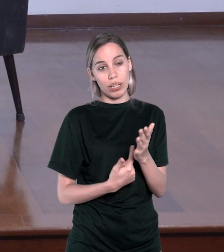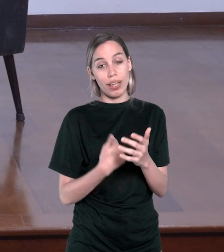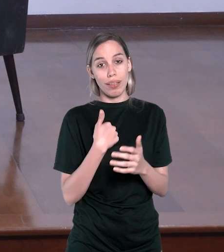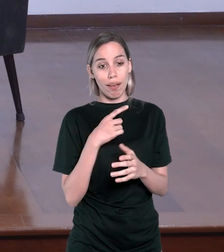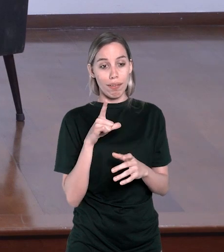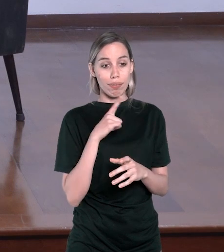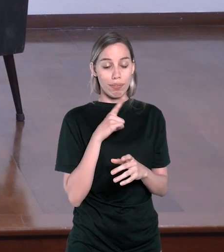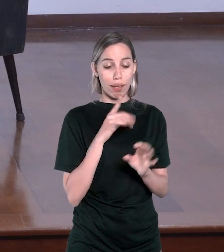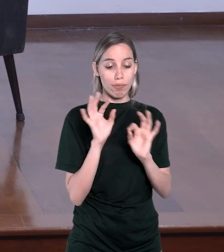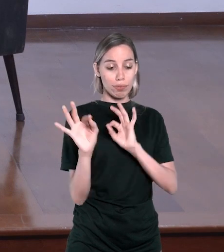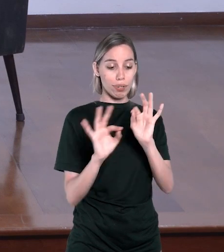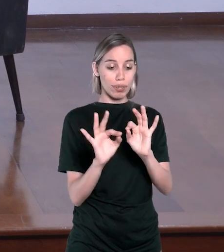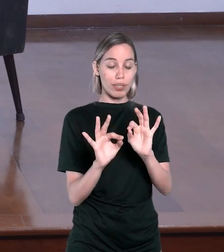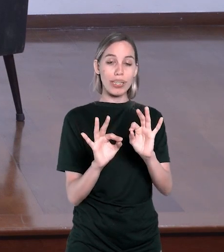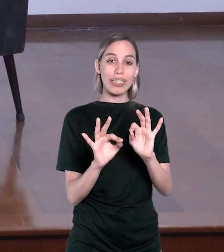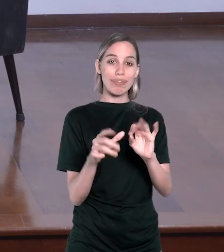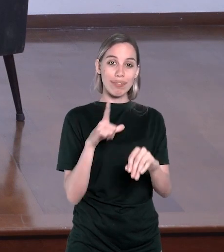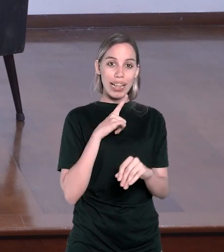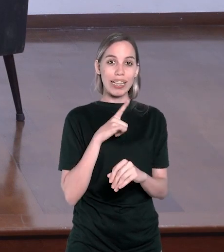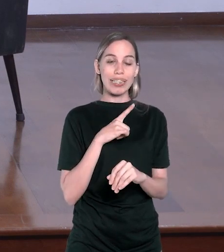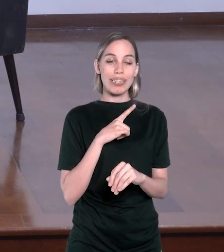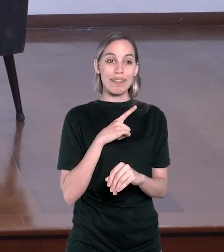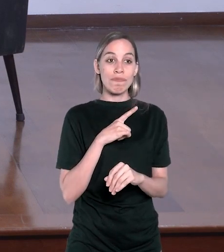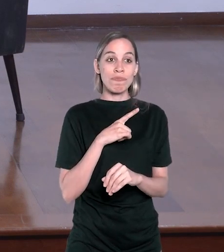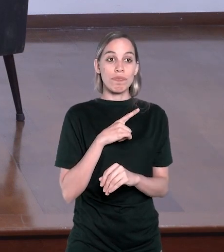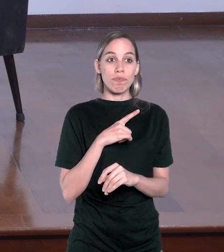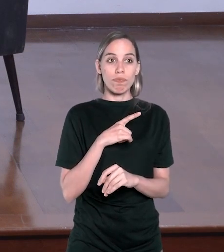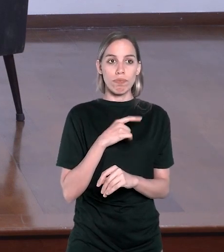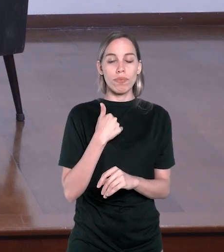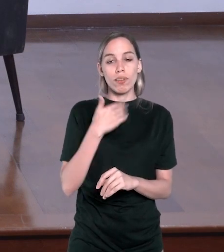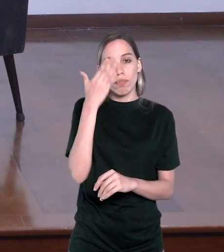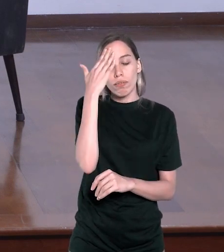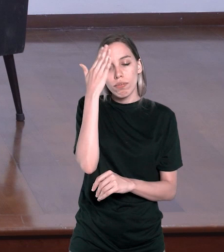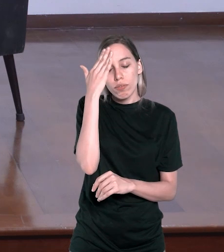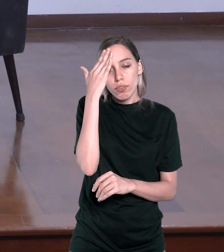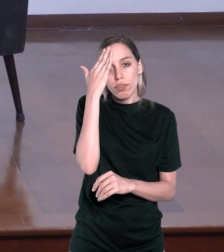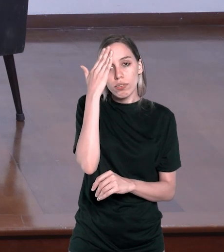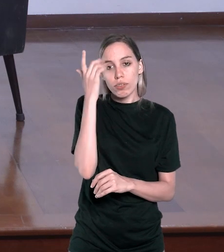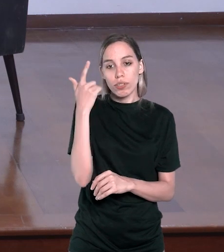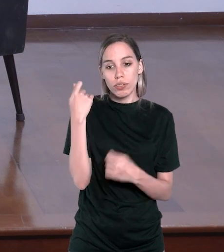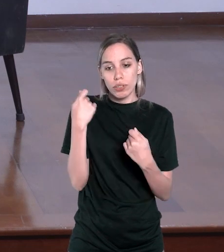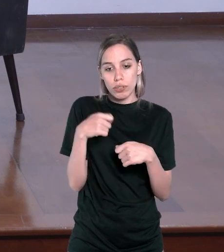de carreira de escritora, né? Então, assim, eu sei que eu tenho que lançar um livro depois do outro para eu ter